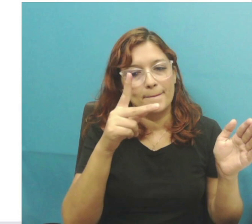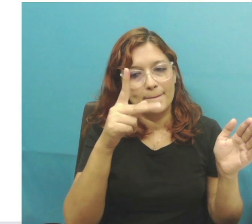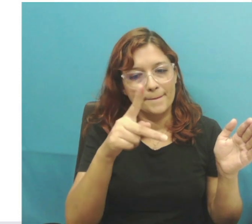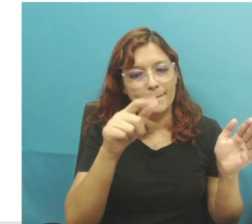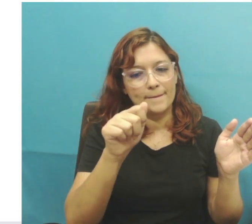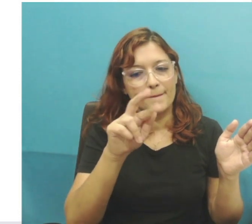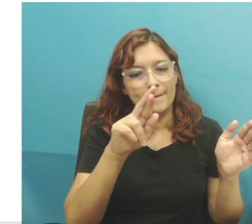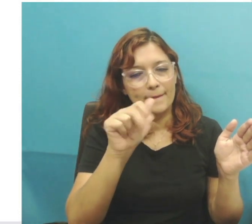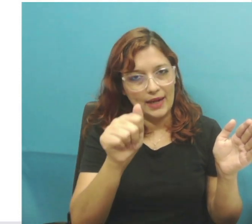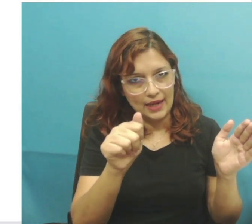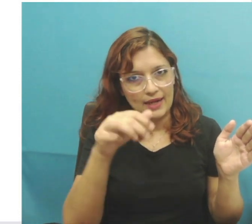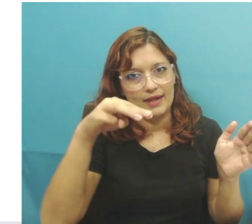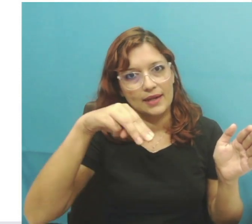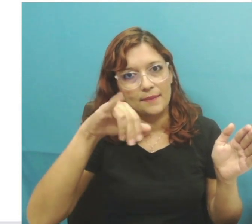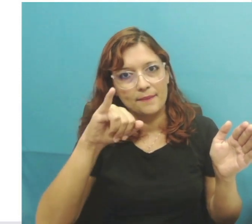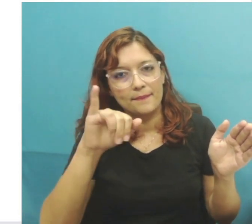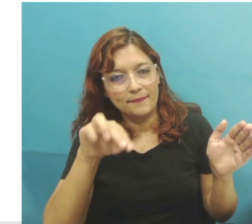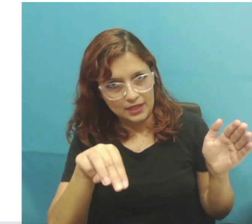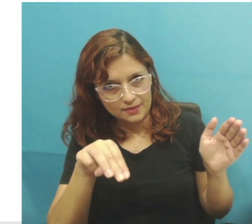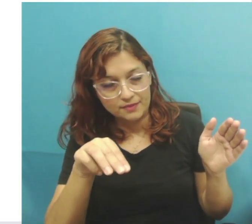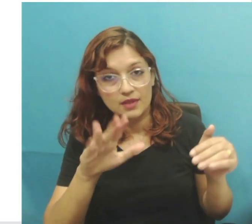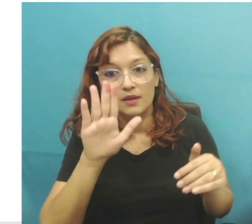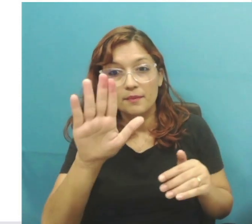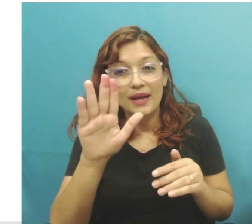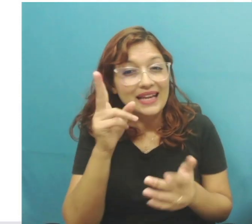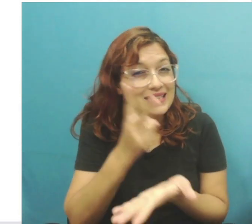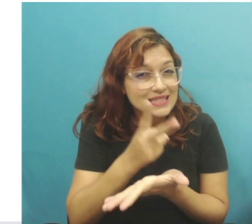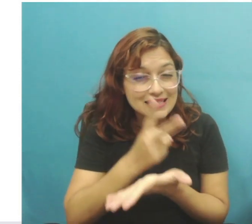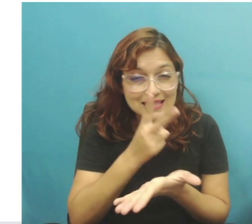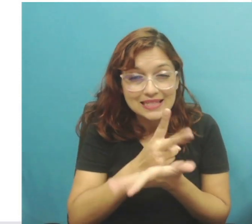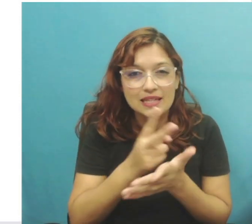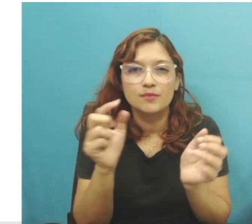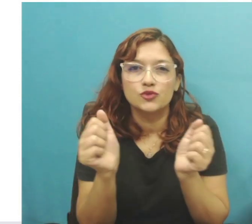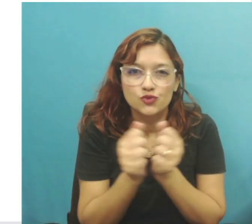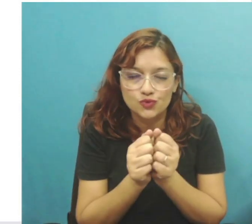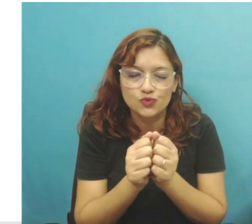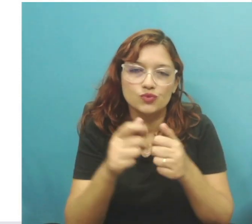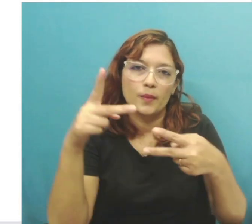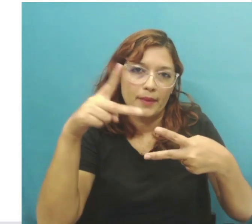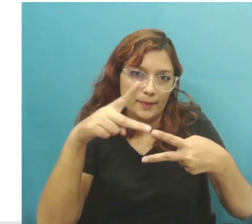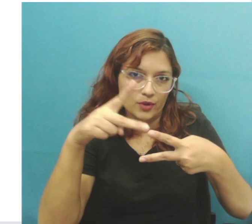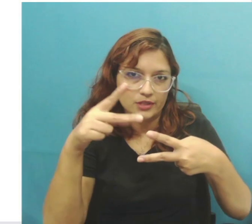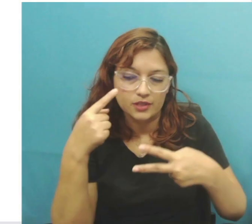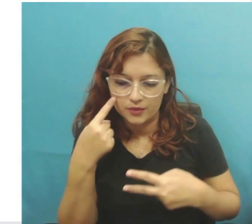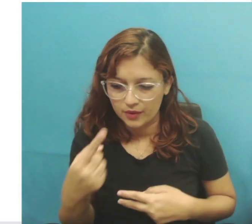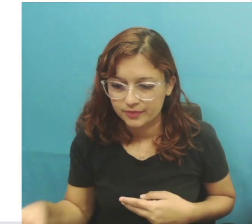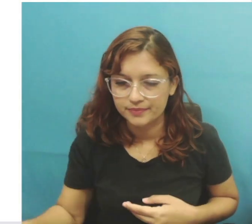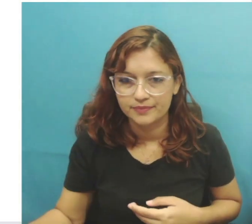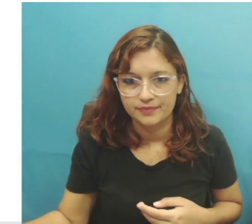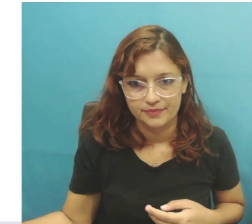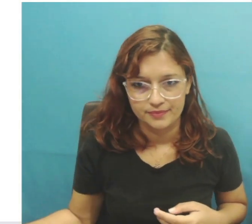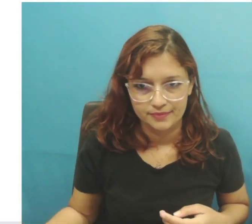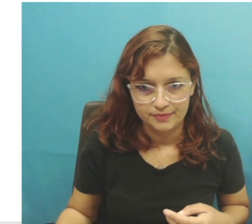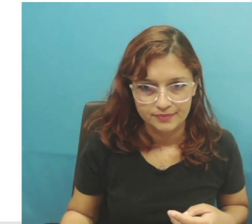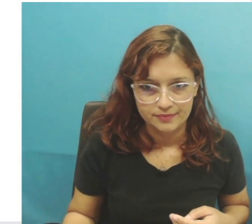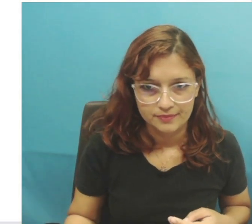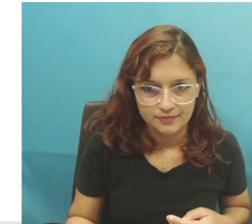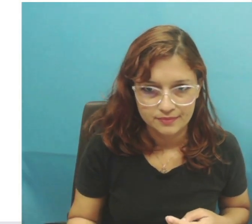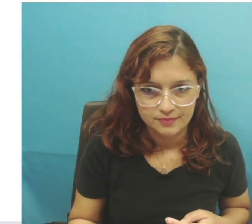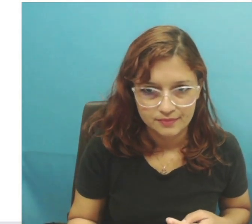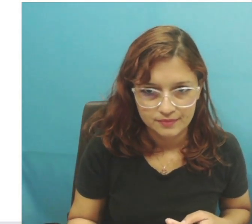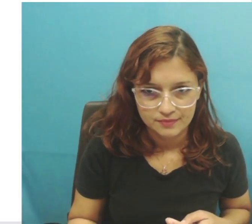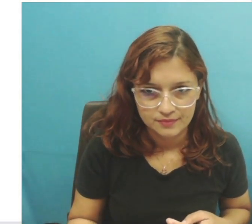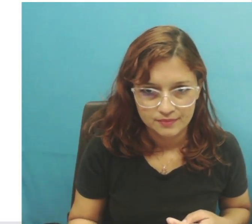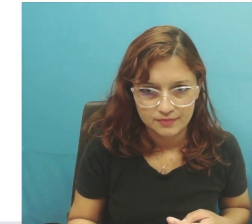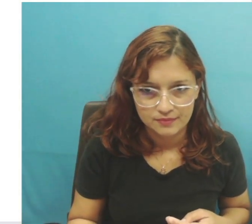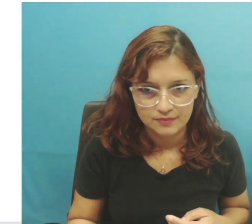Então, como a ideia está finalizada, eu vou usar o mim. Mas vai sempre estar junto de